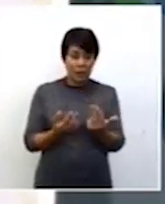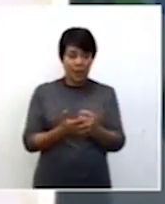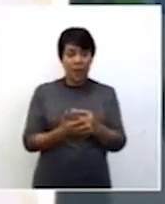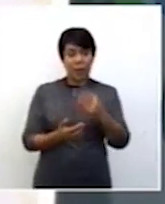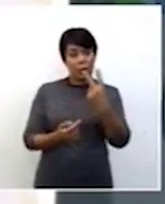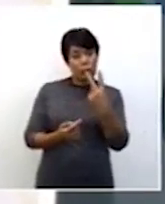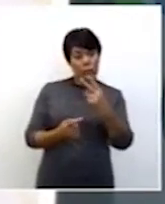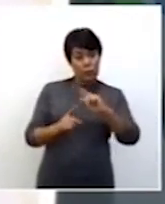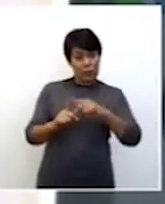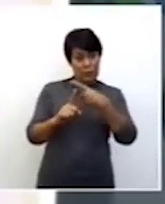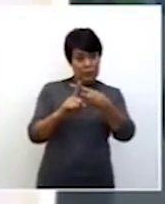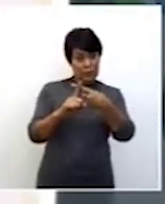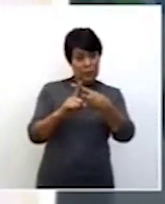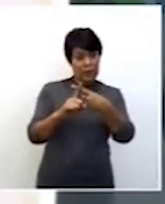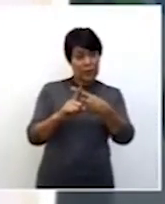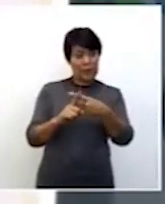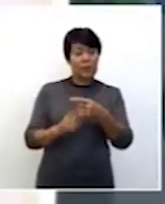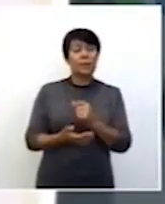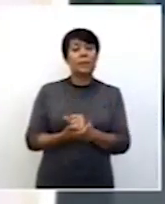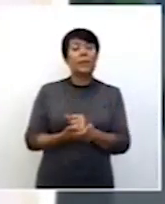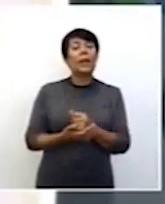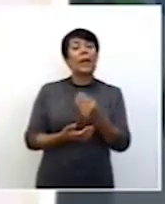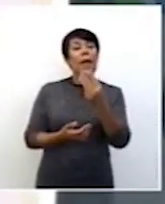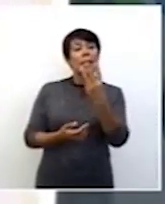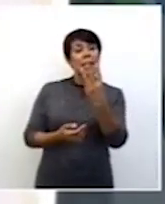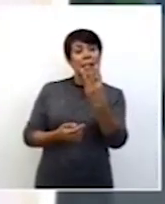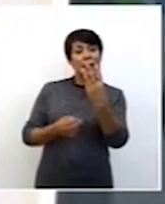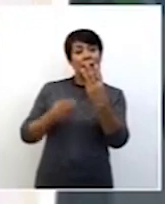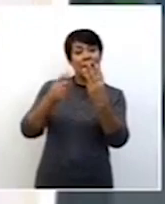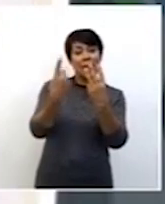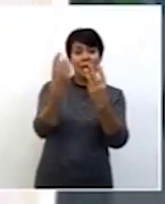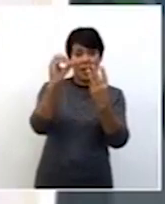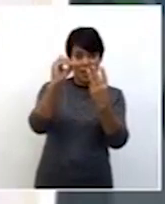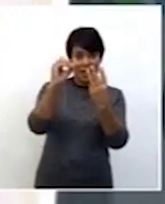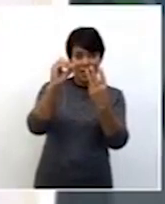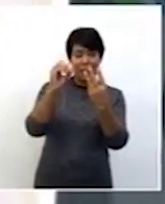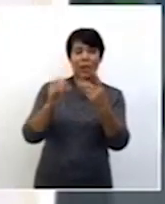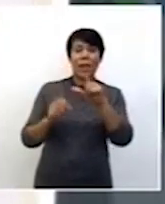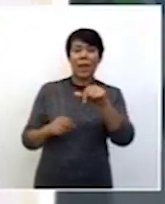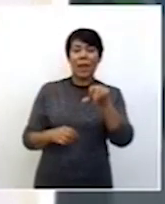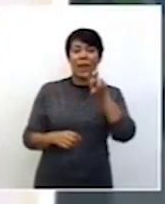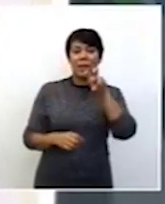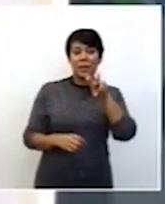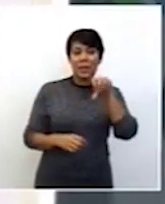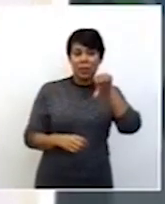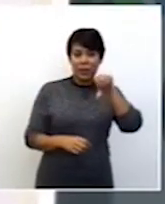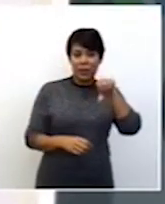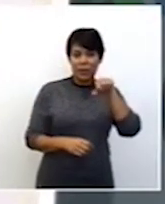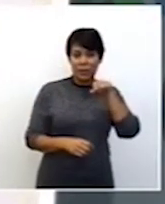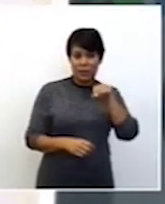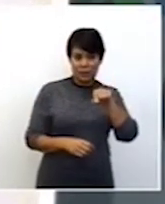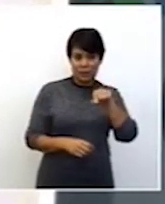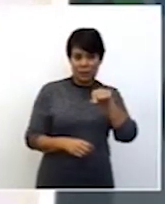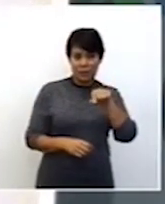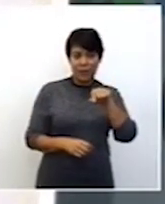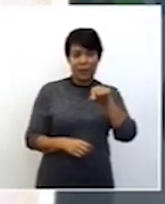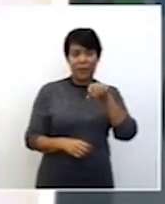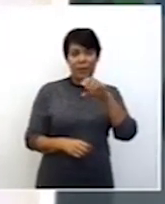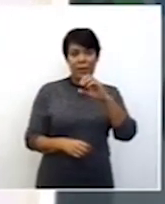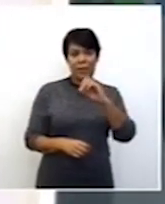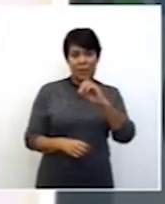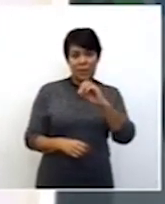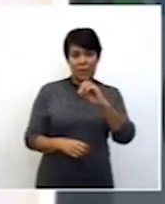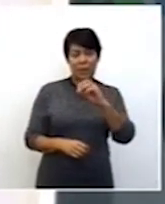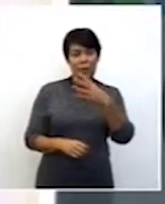2 vezes. 3 à décima é aquele número grande, né? 59.000 e quanto?